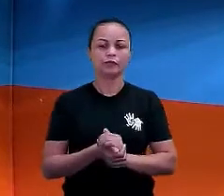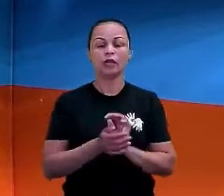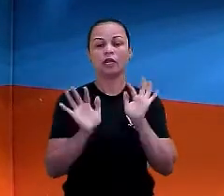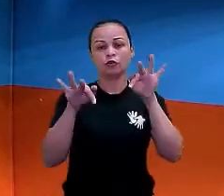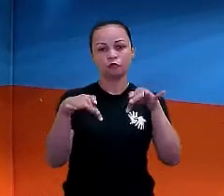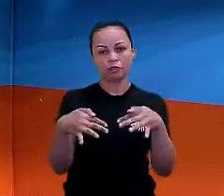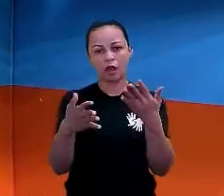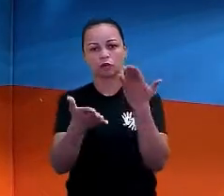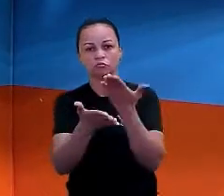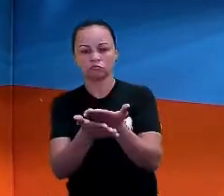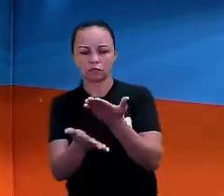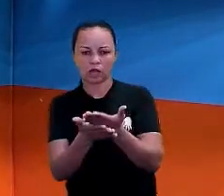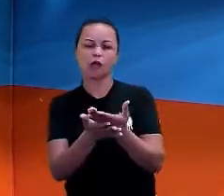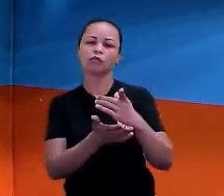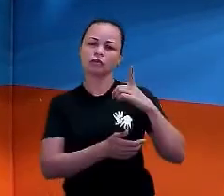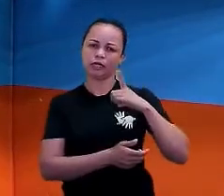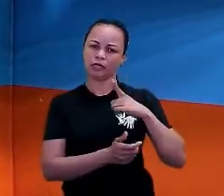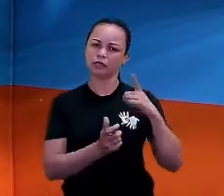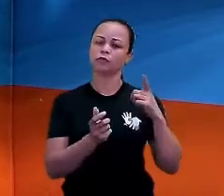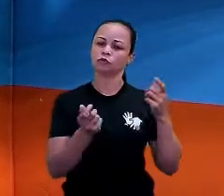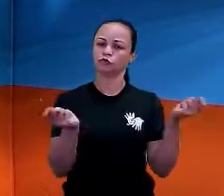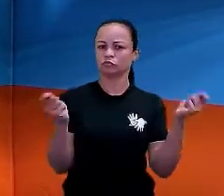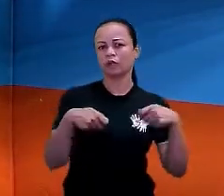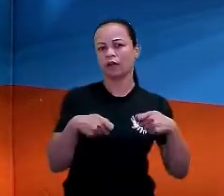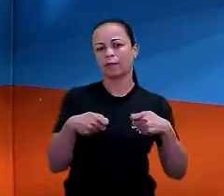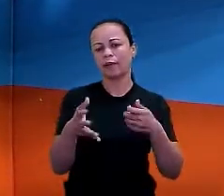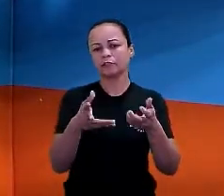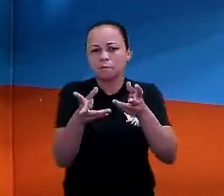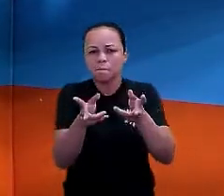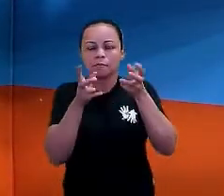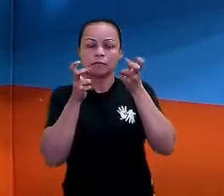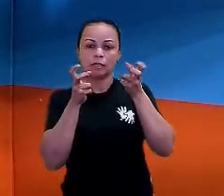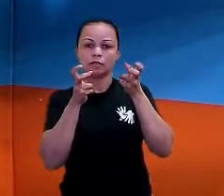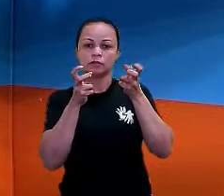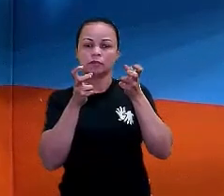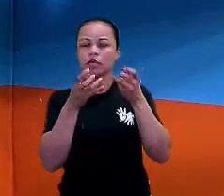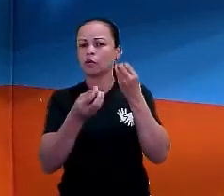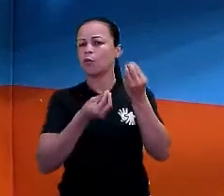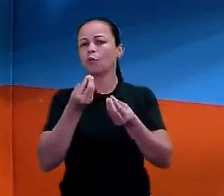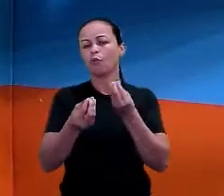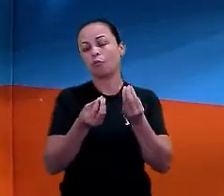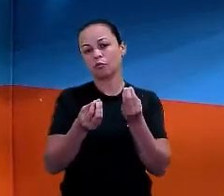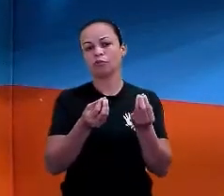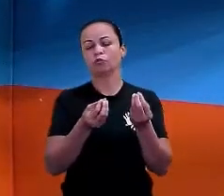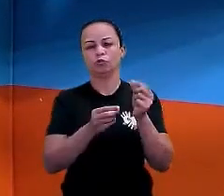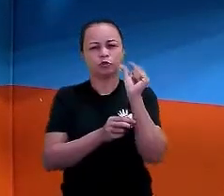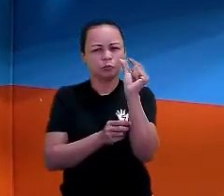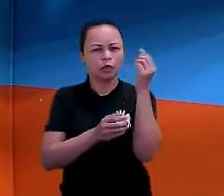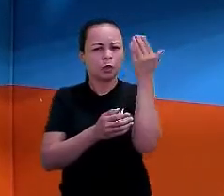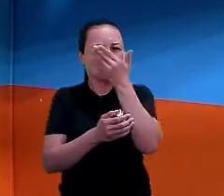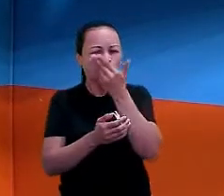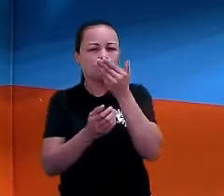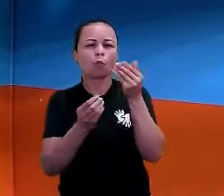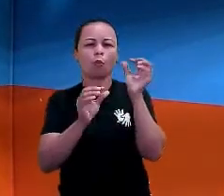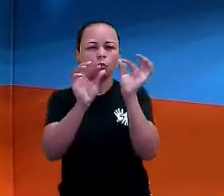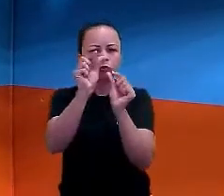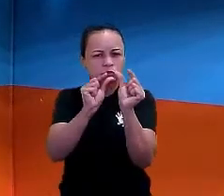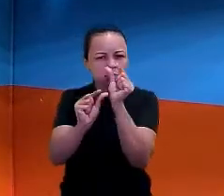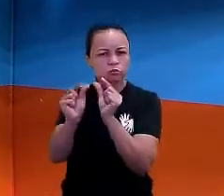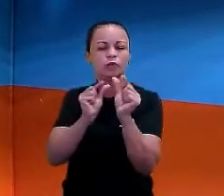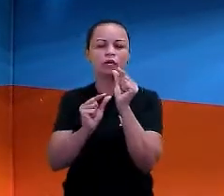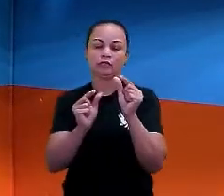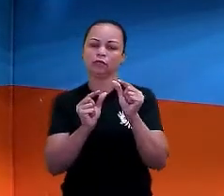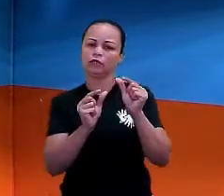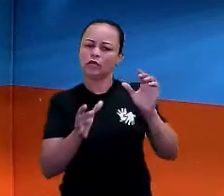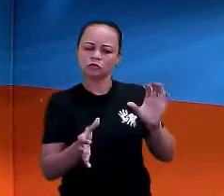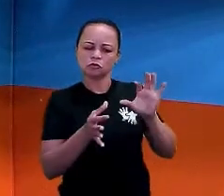final da nossa aula, nós seremos capazes de perceber como os micro-organismos vão estar associados com a nossa